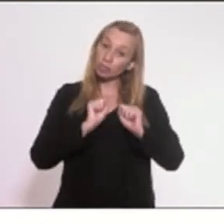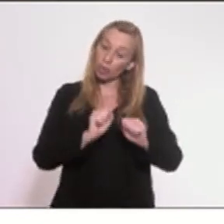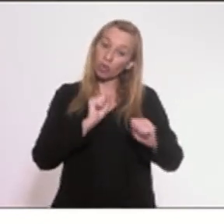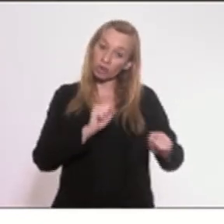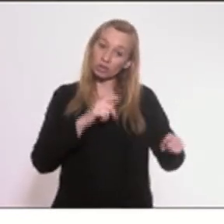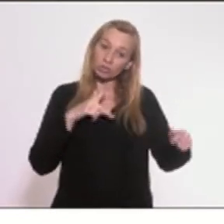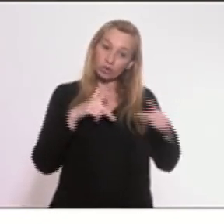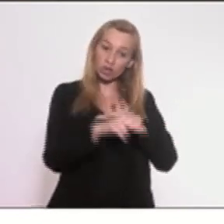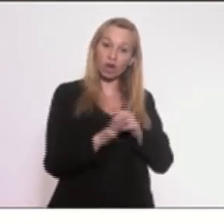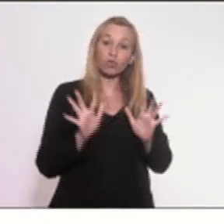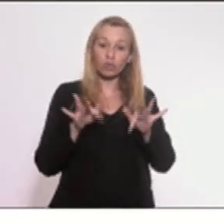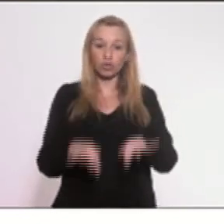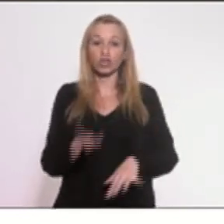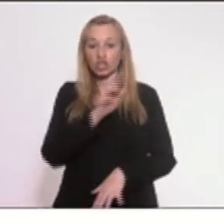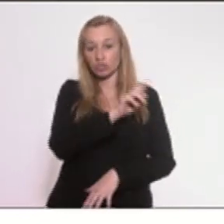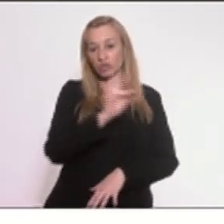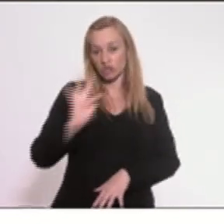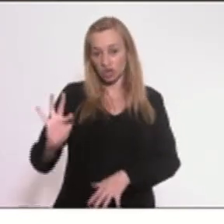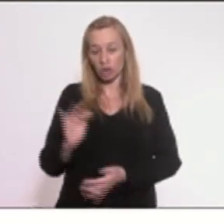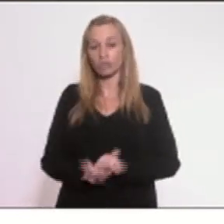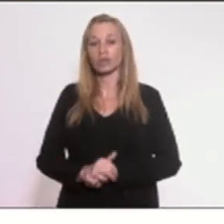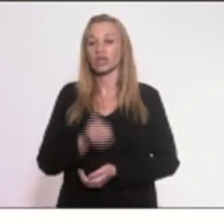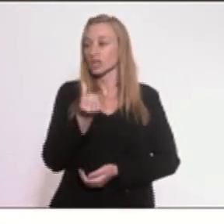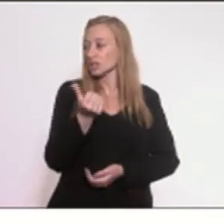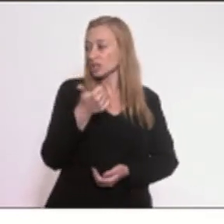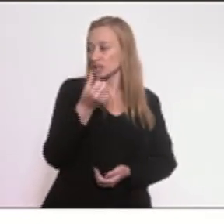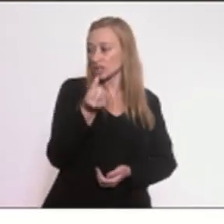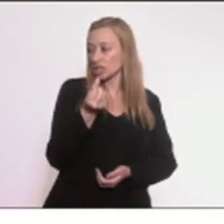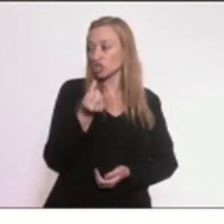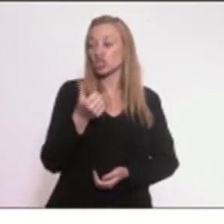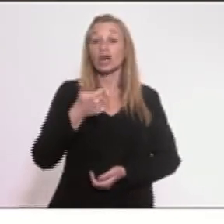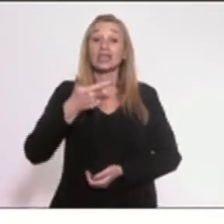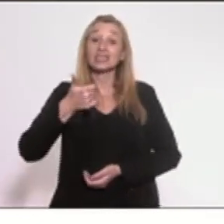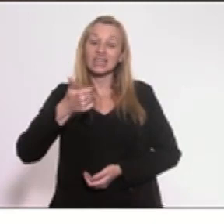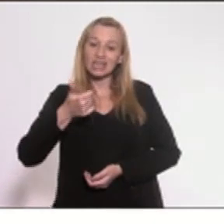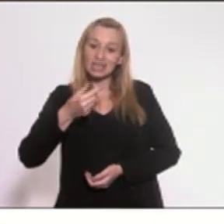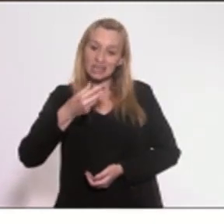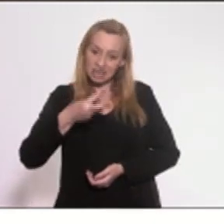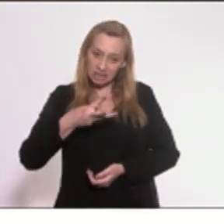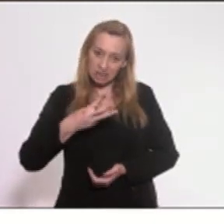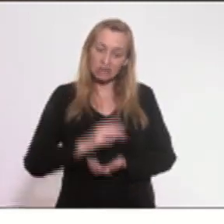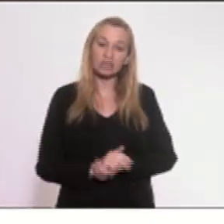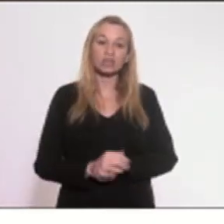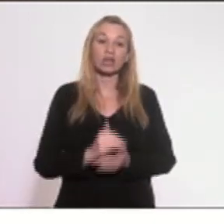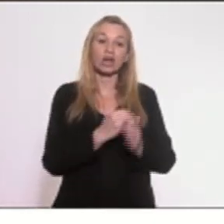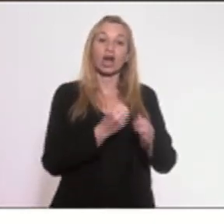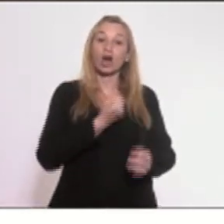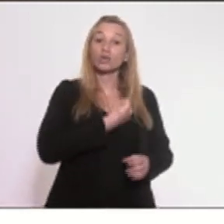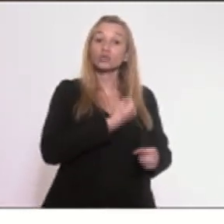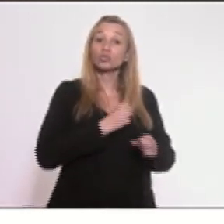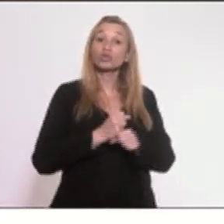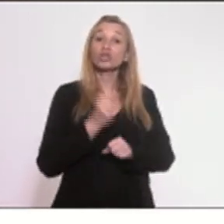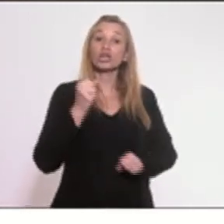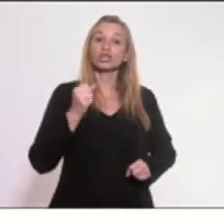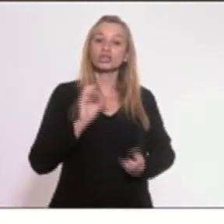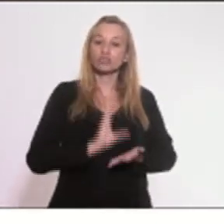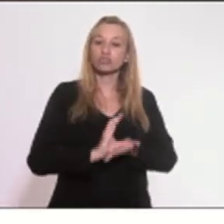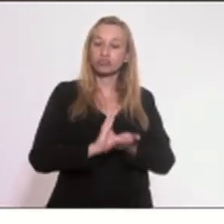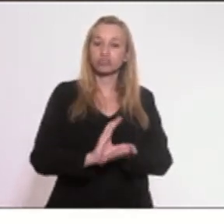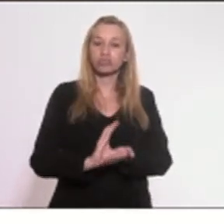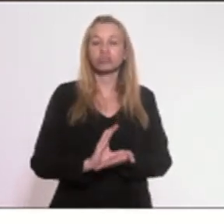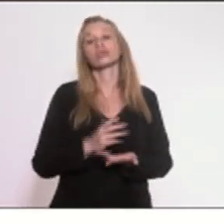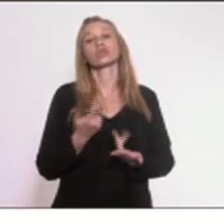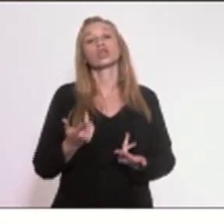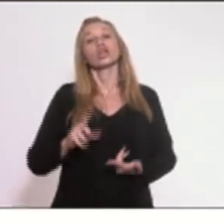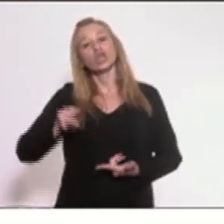do regimento. Dessas 16, 13 estão relacionadas a aumento com gasto de pessoal. E